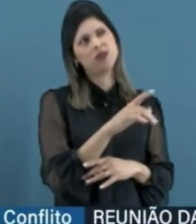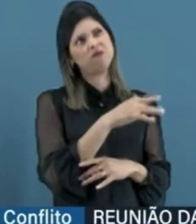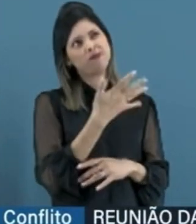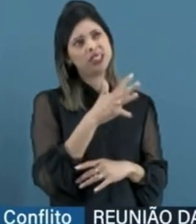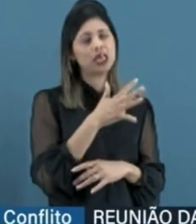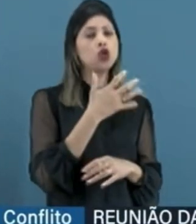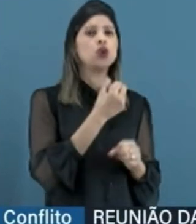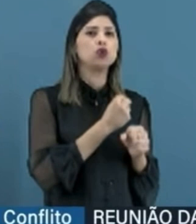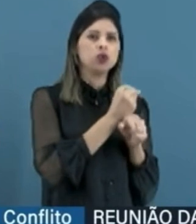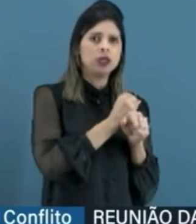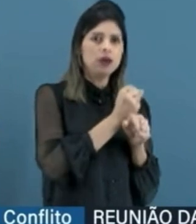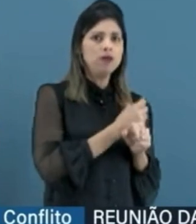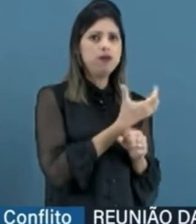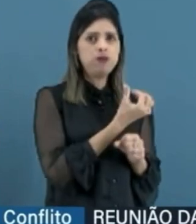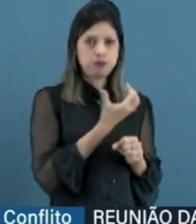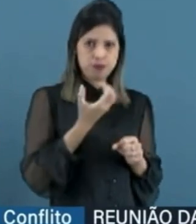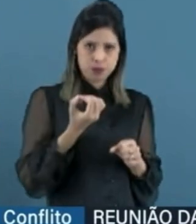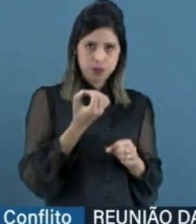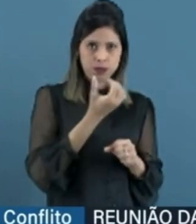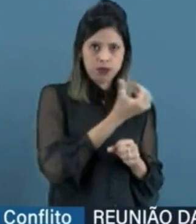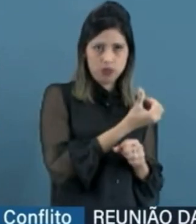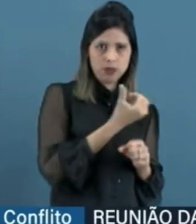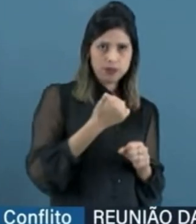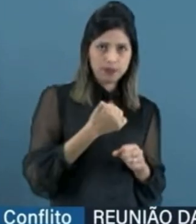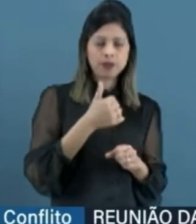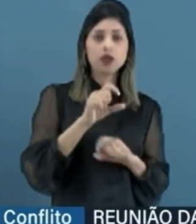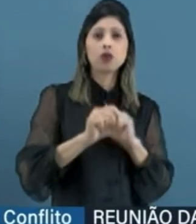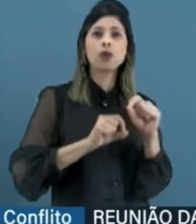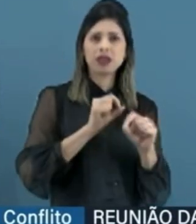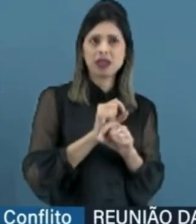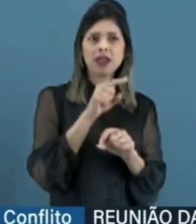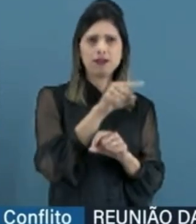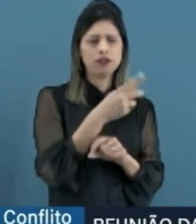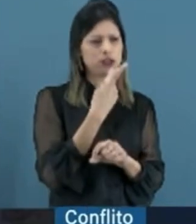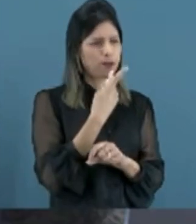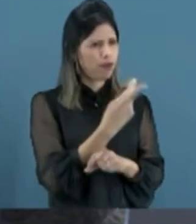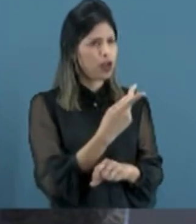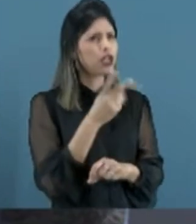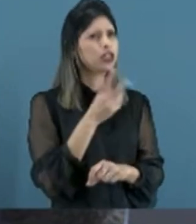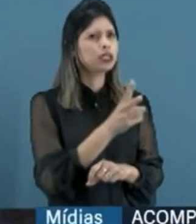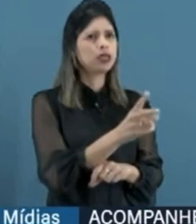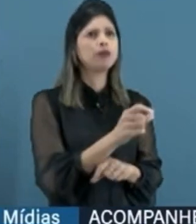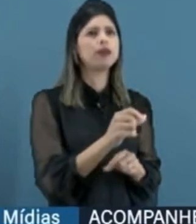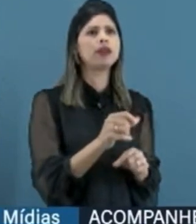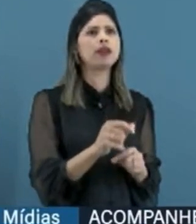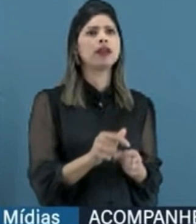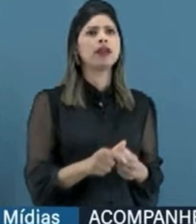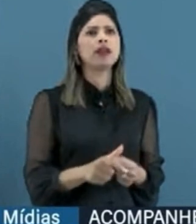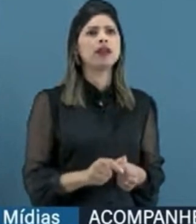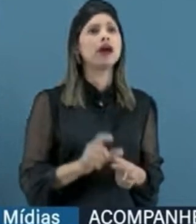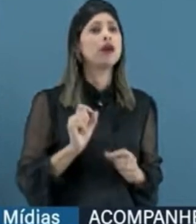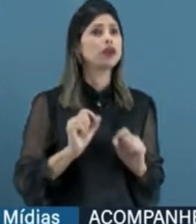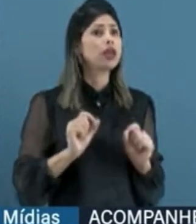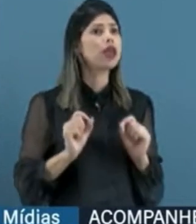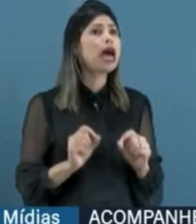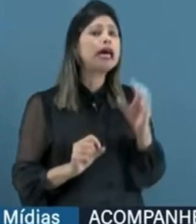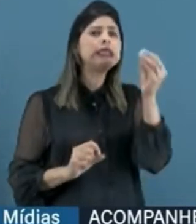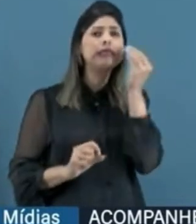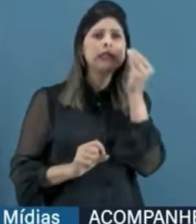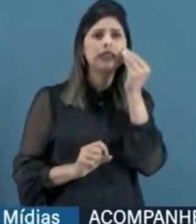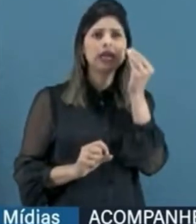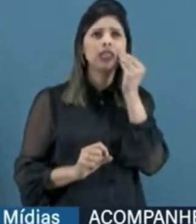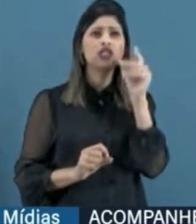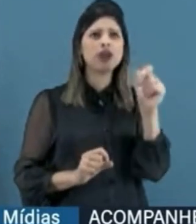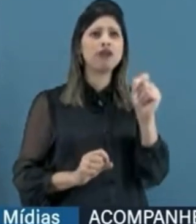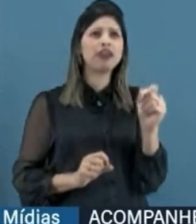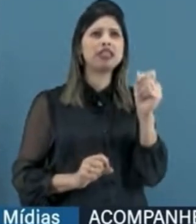ou 61, mais especificamente, Vossa Excelência coloca aquilo que é o ponto central, foi a tentativa de se